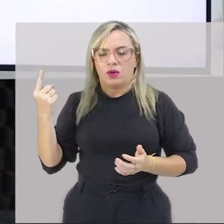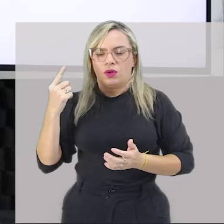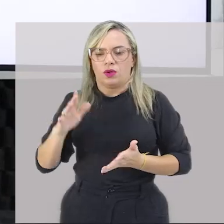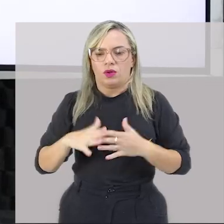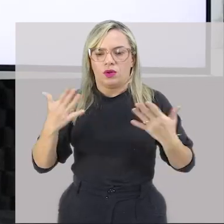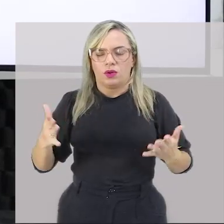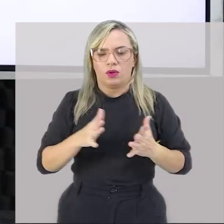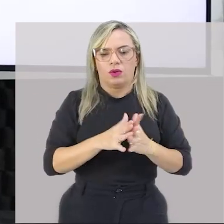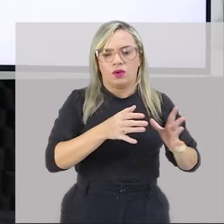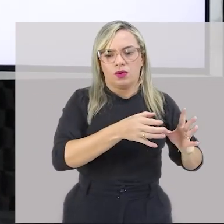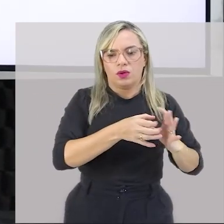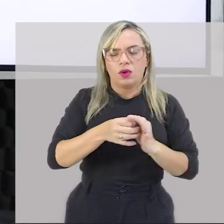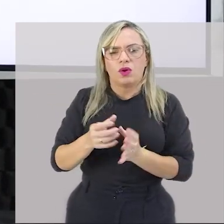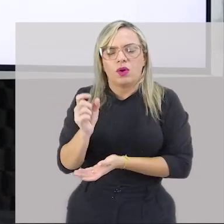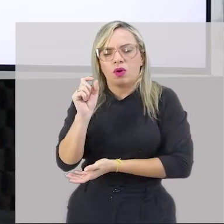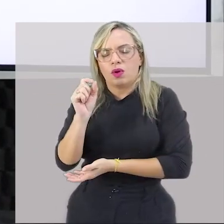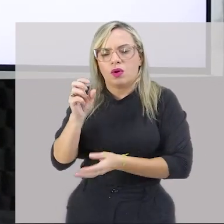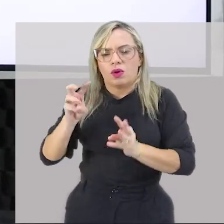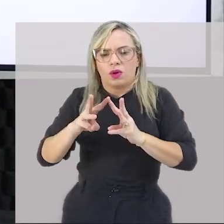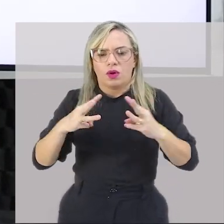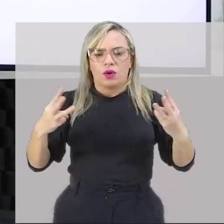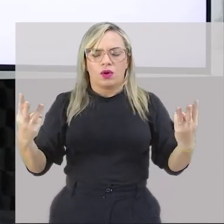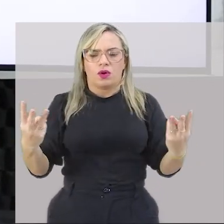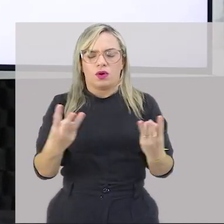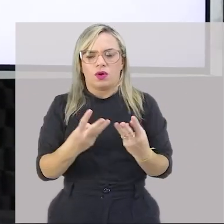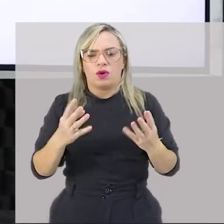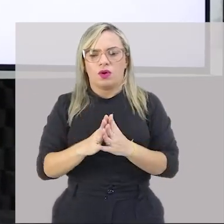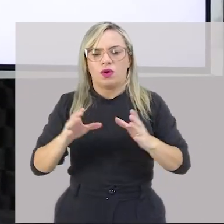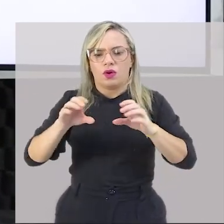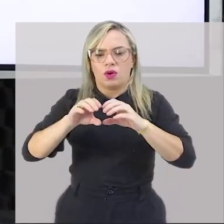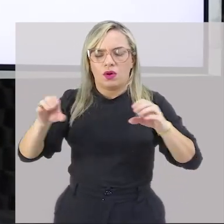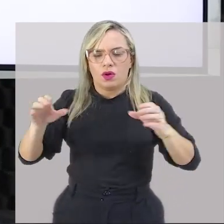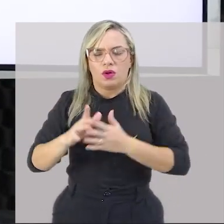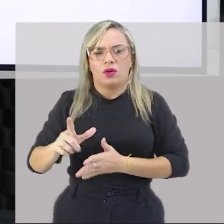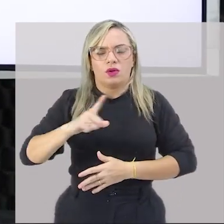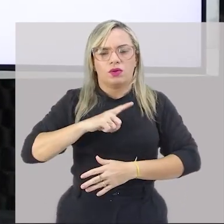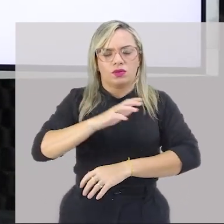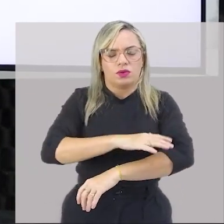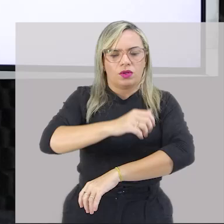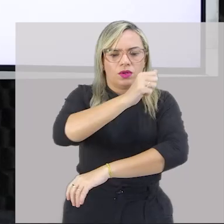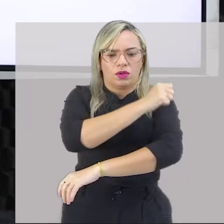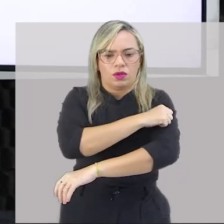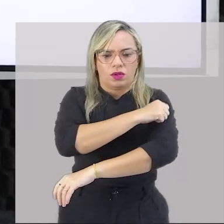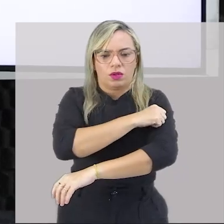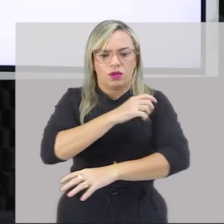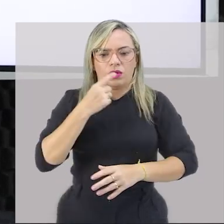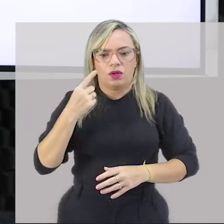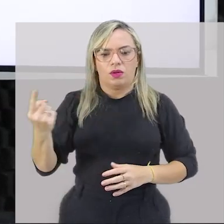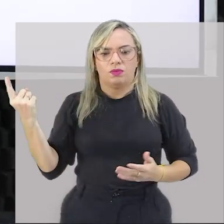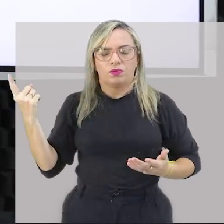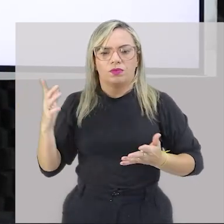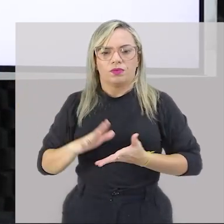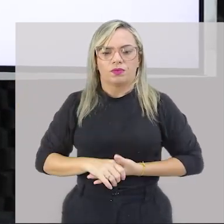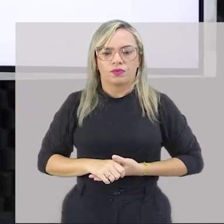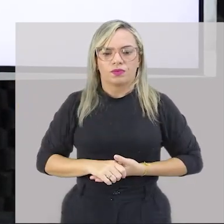Nessa situação, qual foi a massa da barra obtida pelos alunos? Bem,